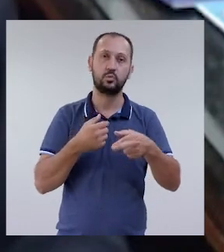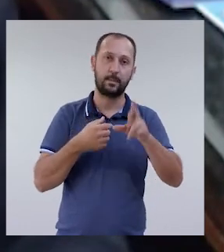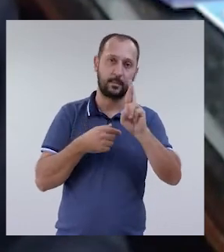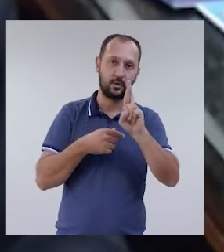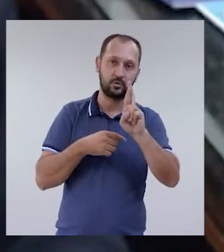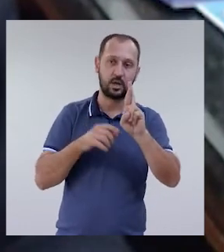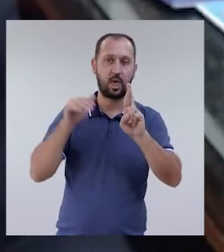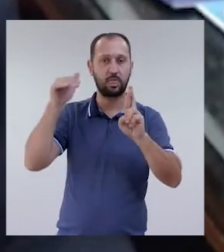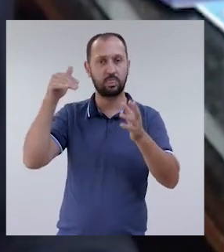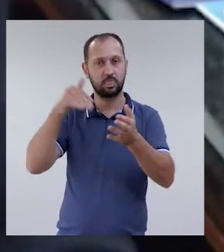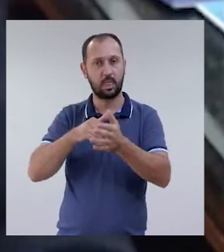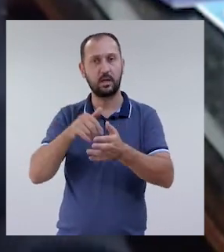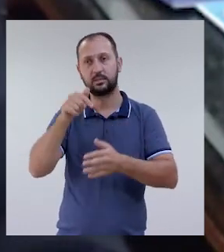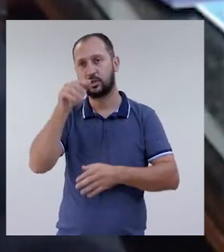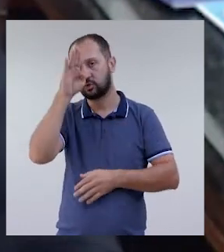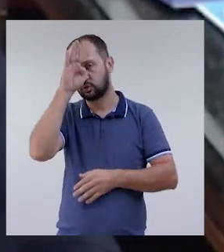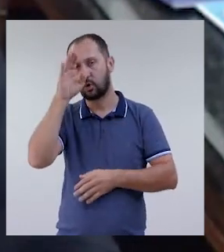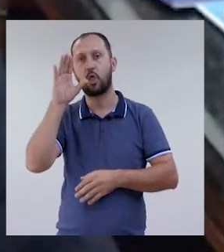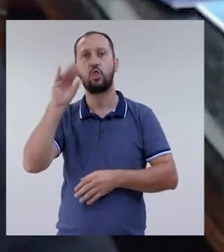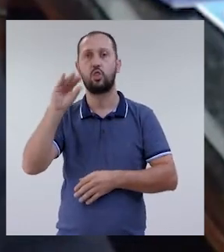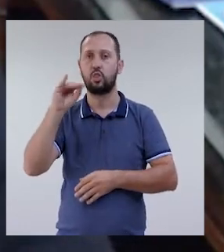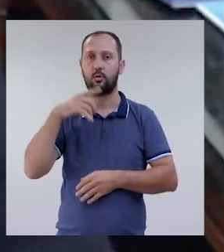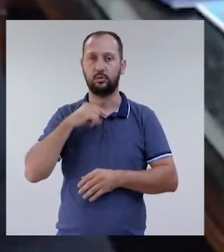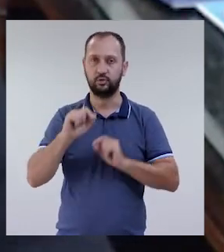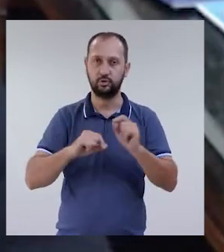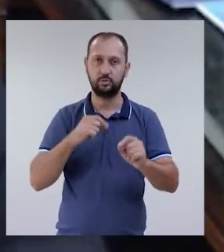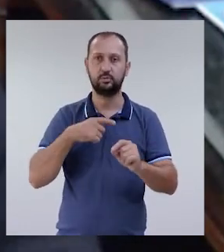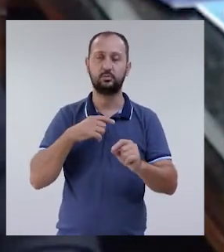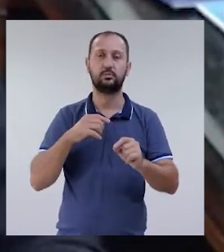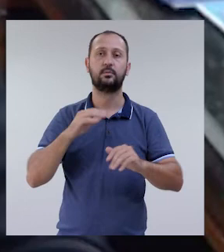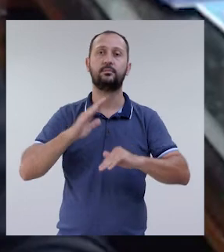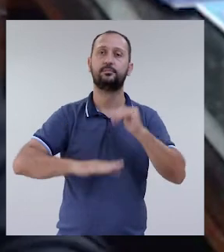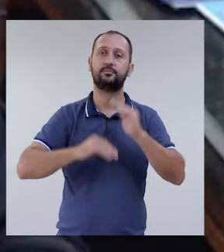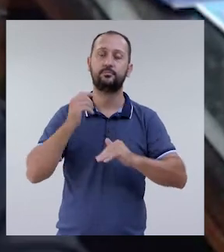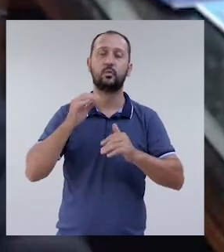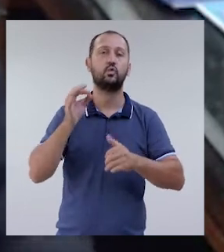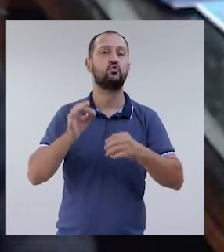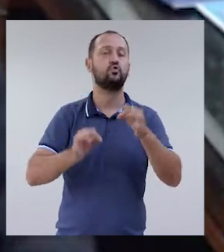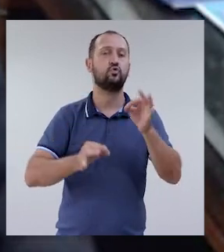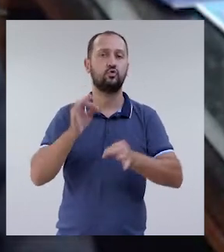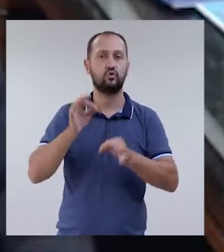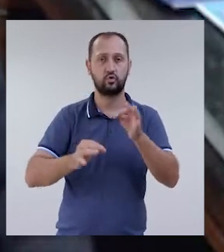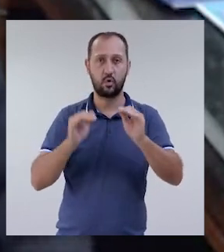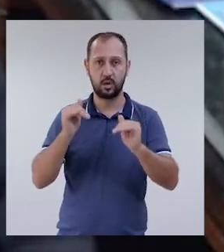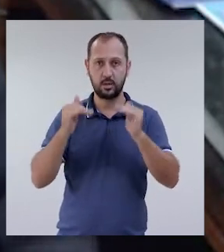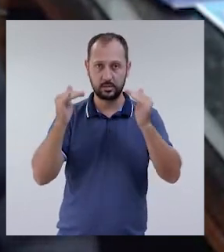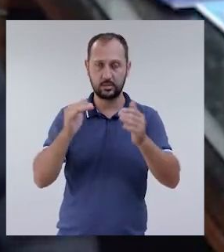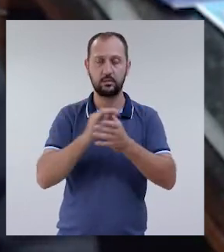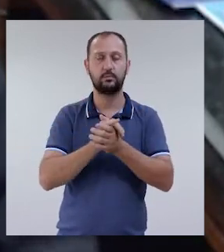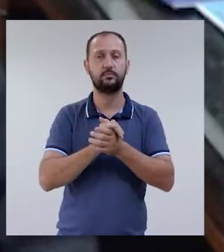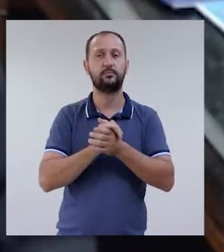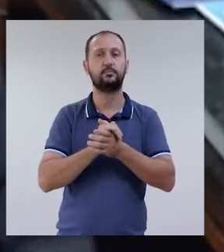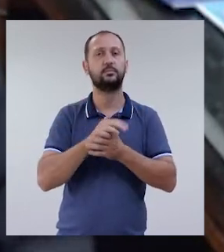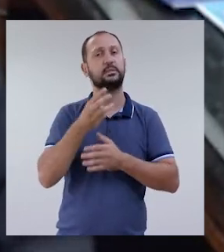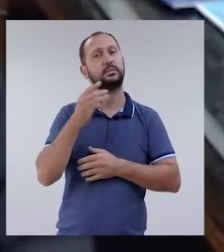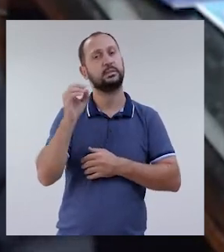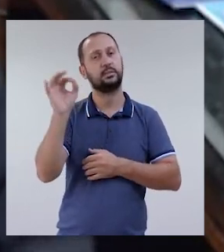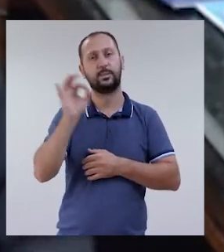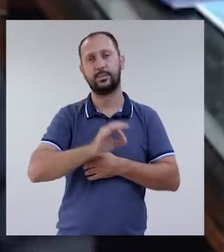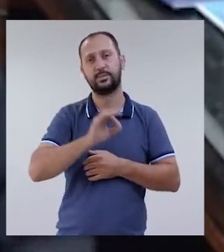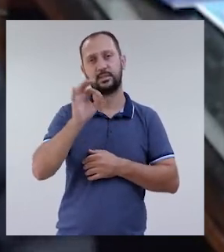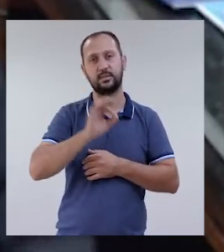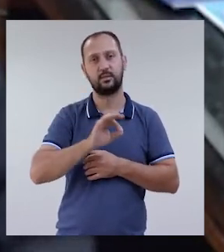horas, né? Com todos os nossos servidores necessários, juízes e aqueles servidores, dentro